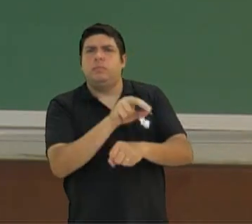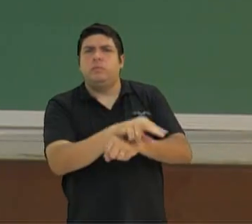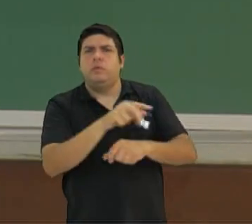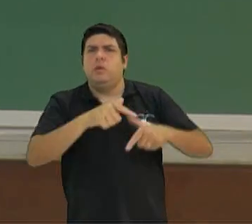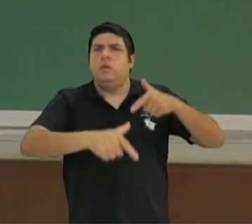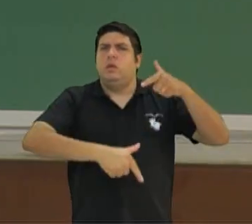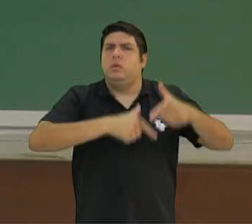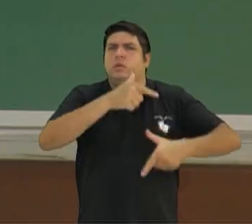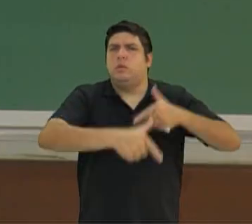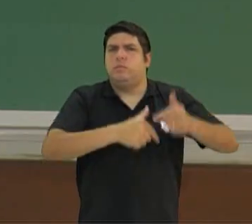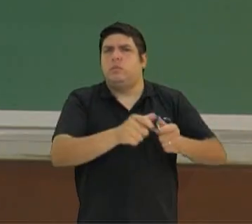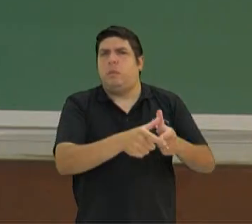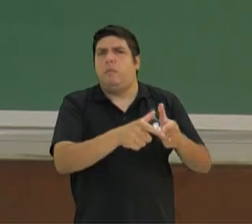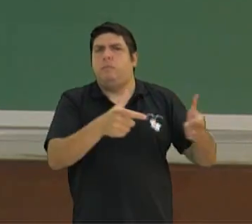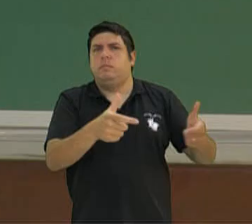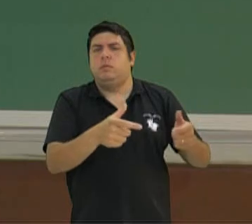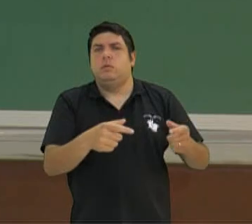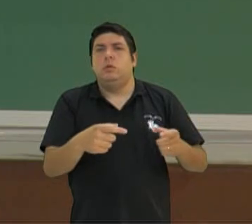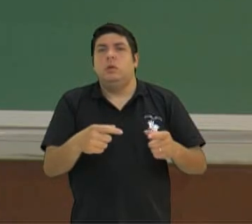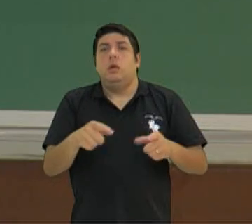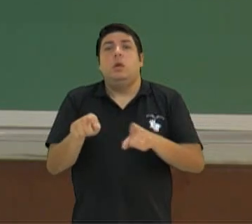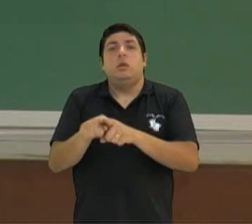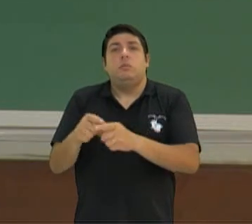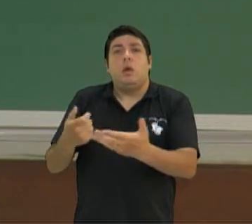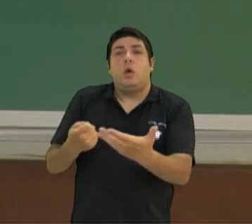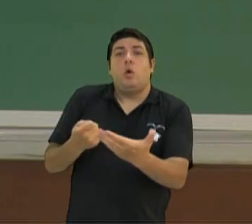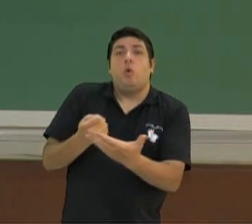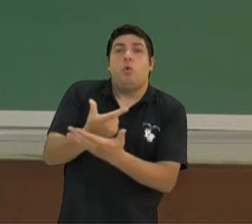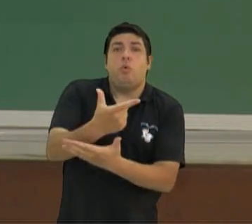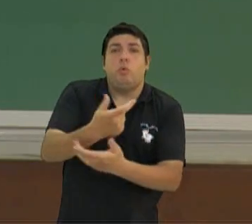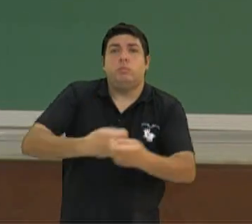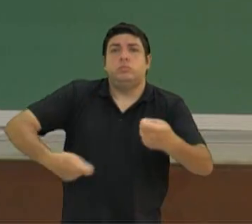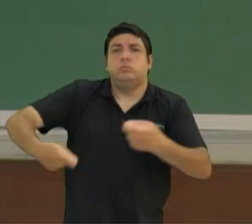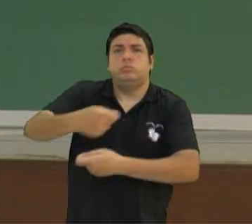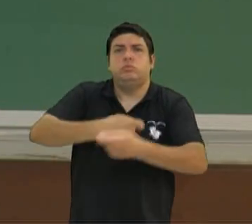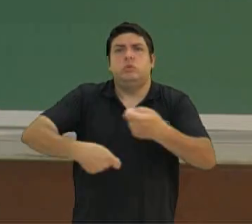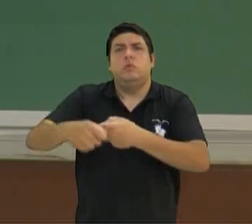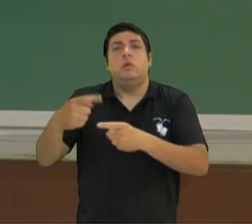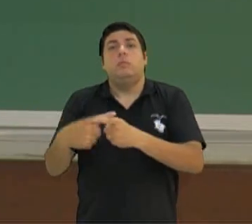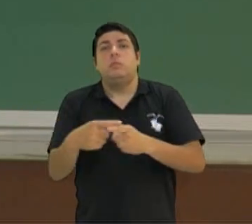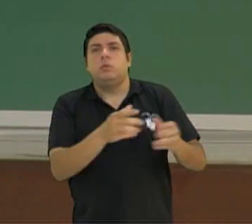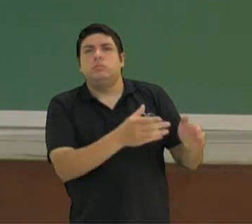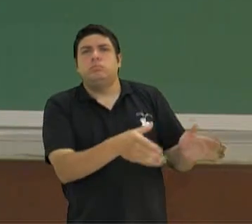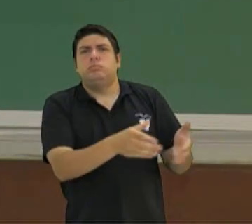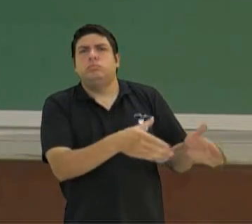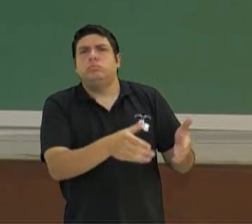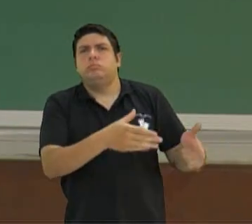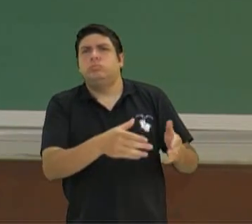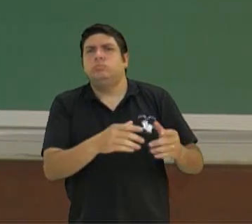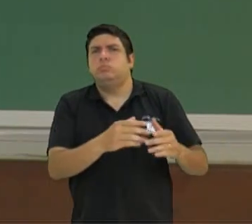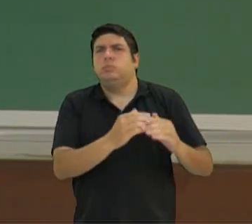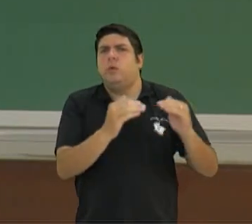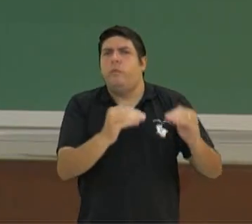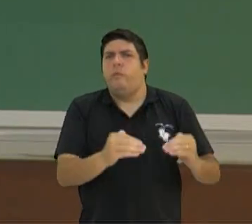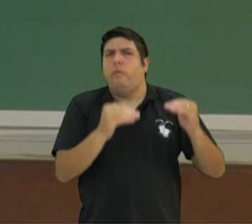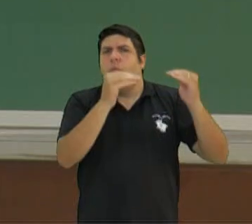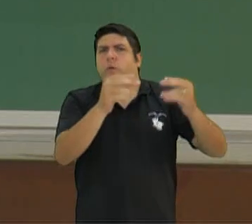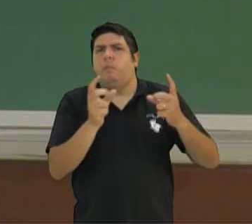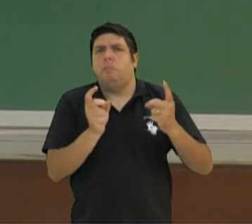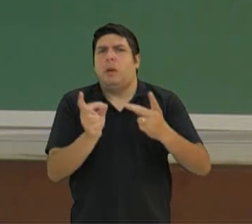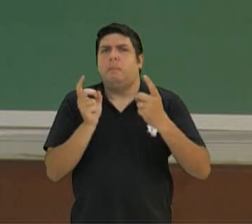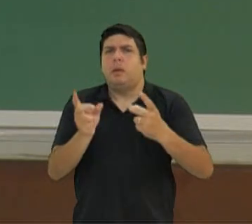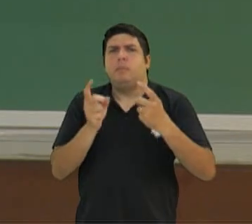Por quê? Porque eu vou ter mais produtos disponíveis, que são fabricados ali nas indústrias daquele local. E aí eu também vou